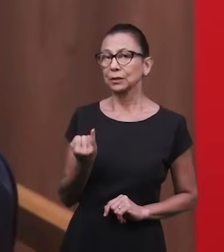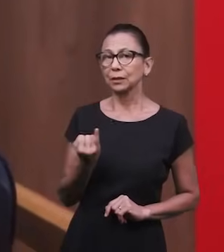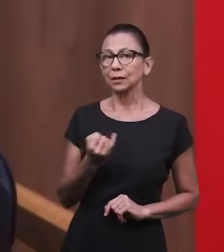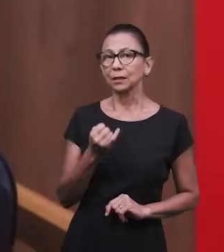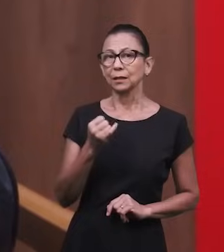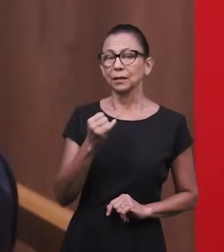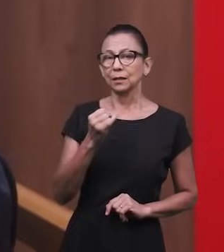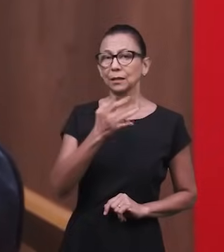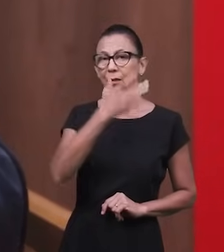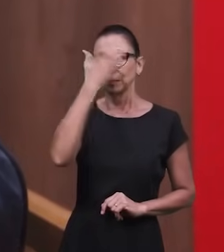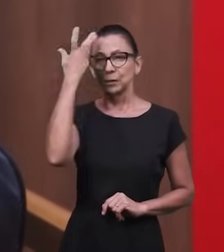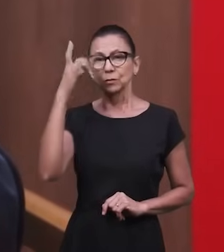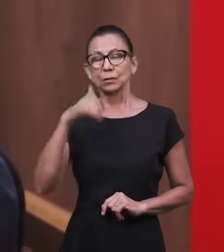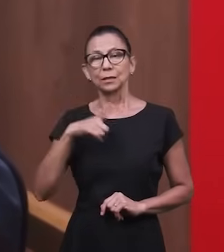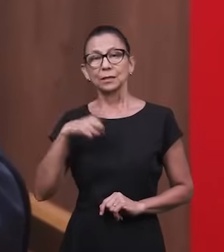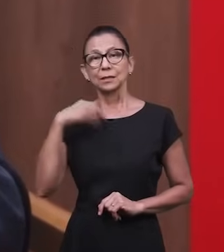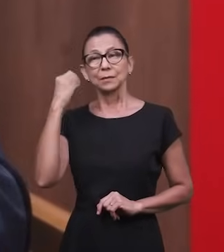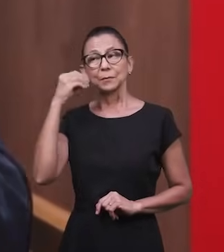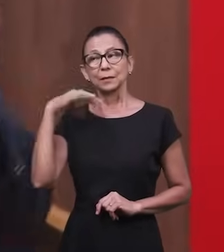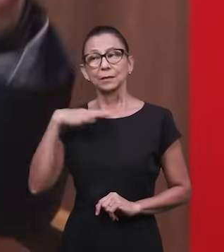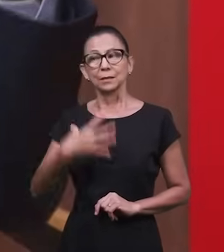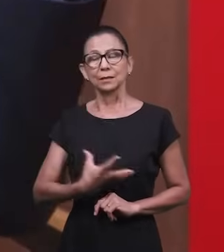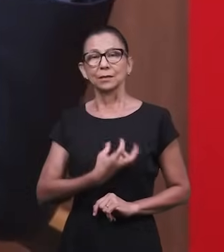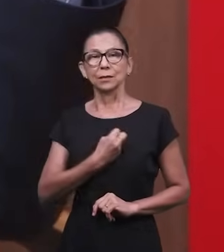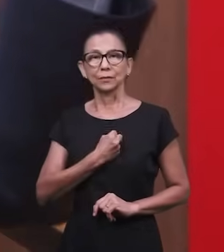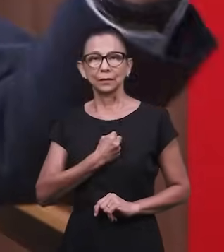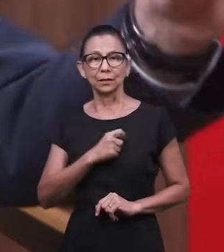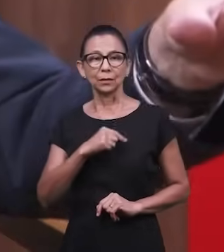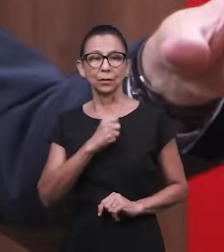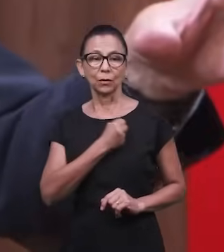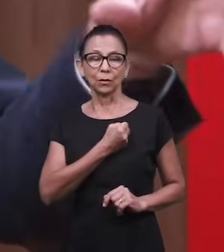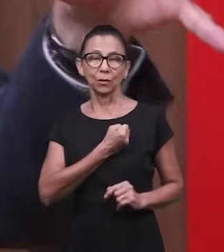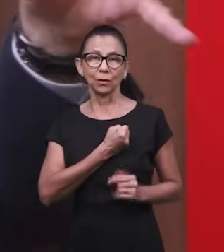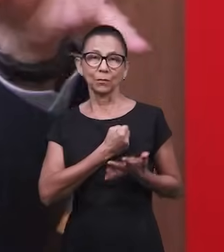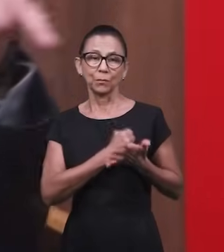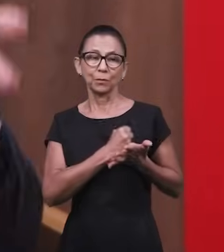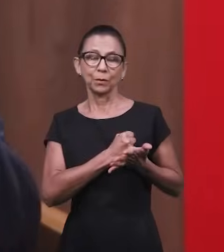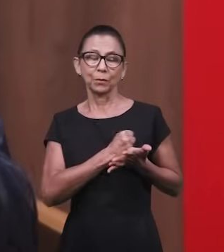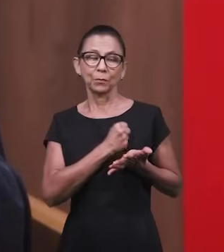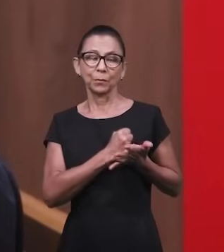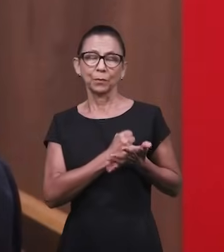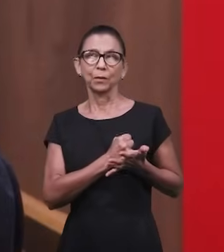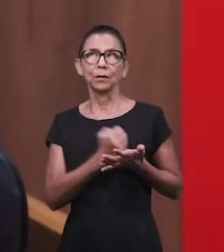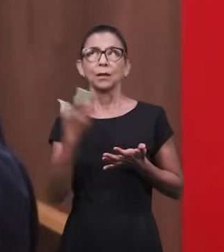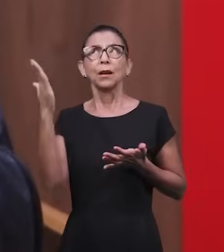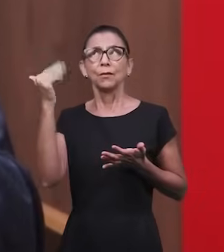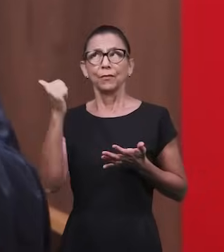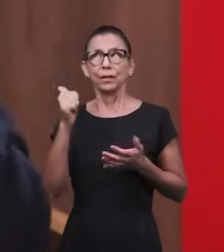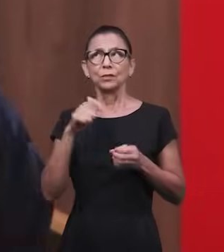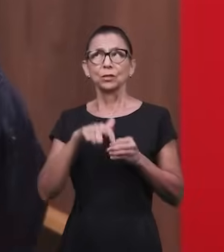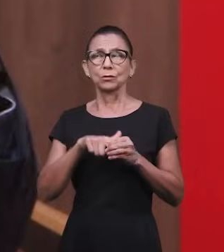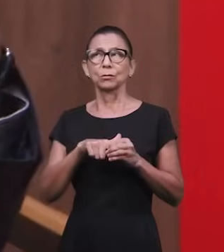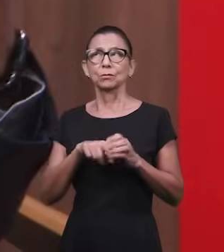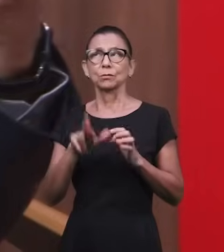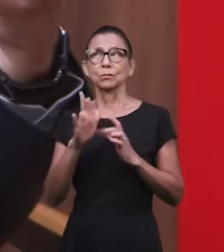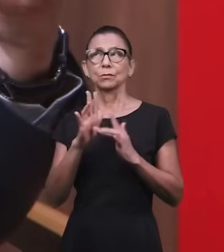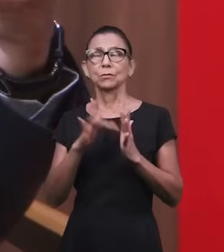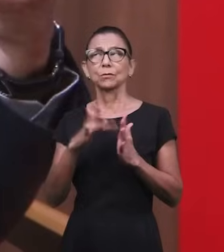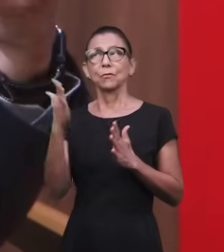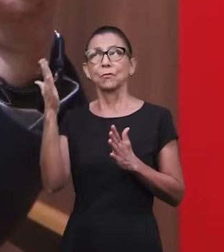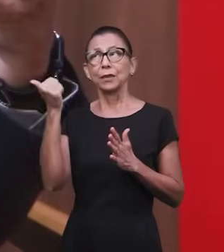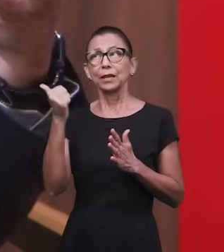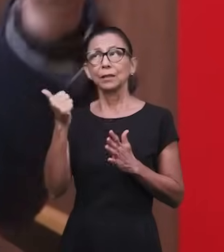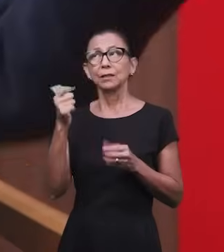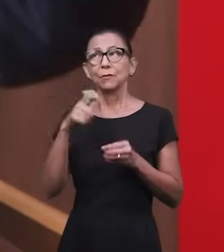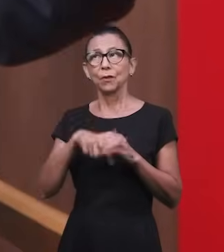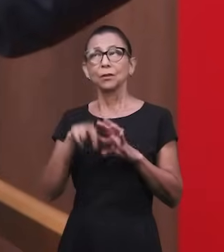experiência de salvação está na eternidade. Ele está pulsando. Vem, Senhor. Vem, Jesus. Então, a sua